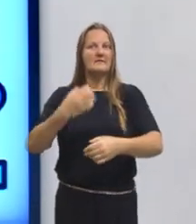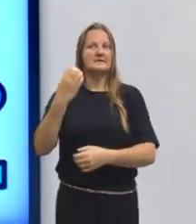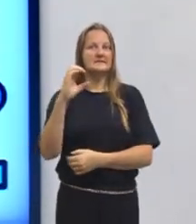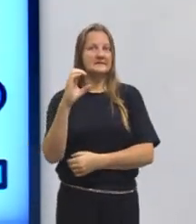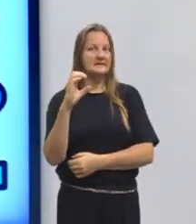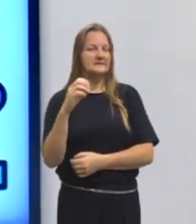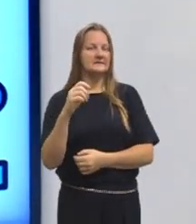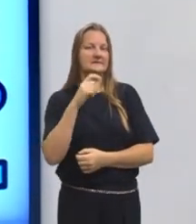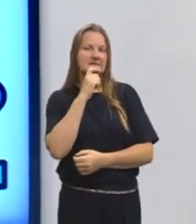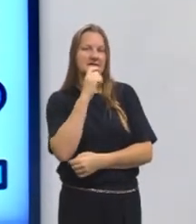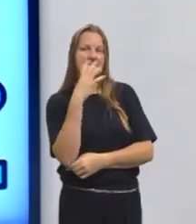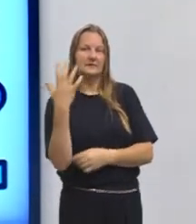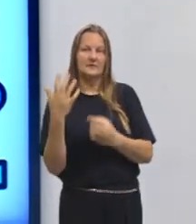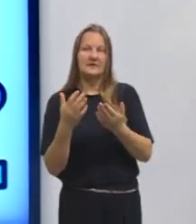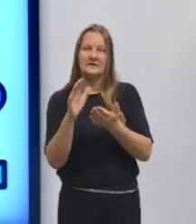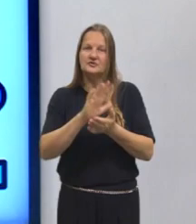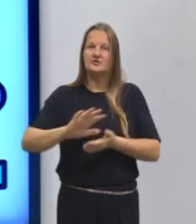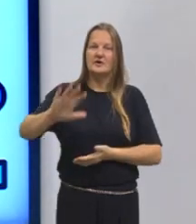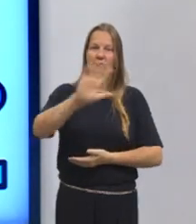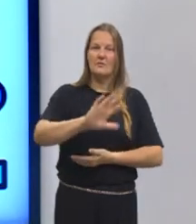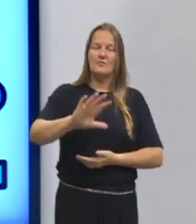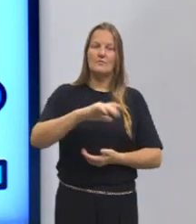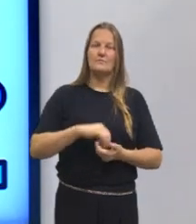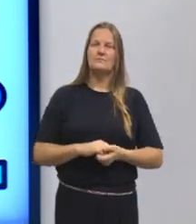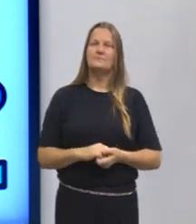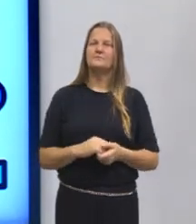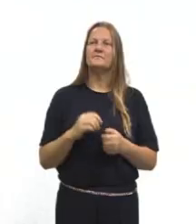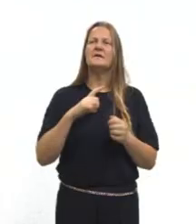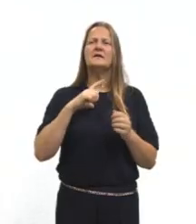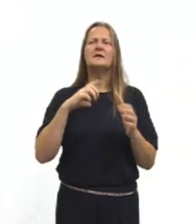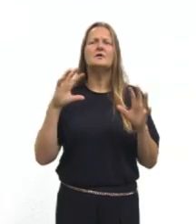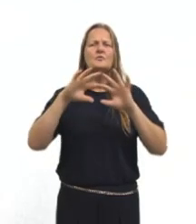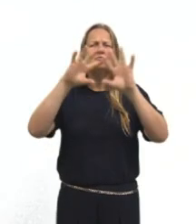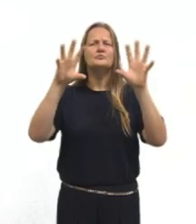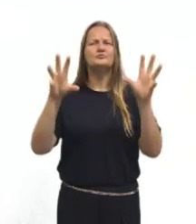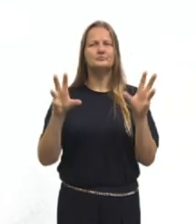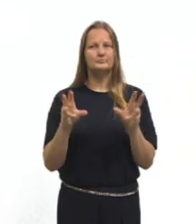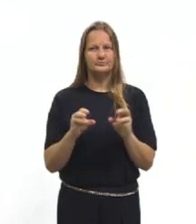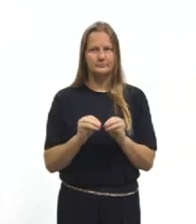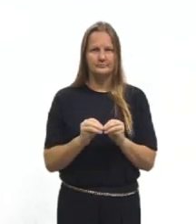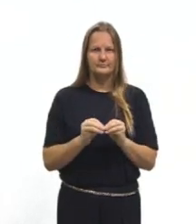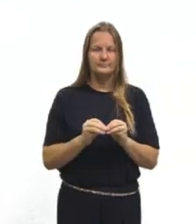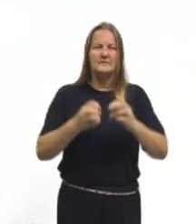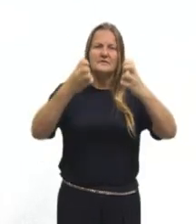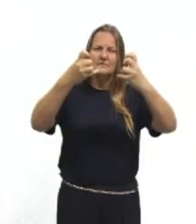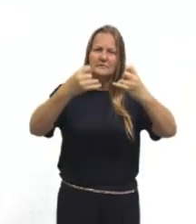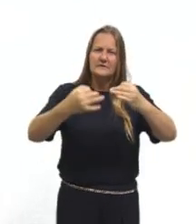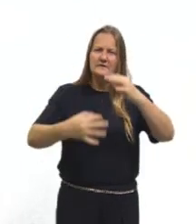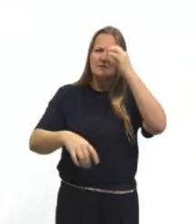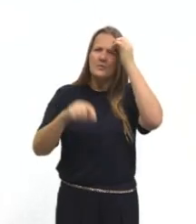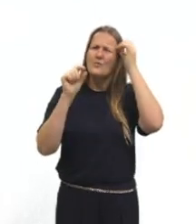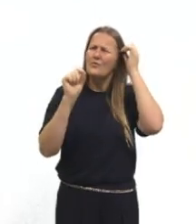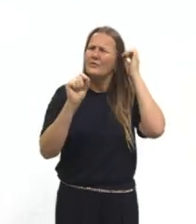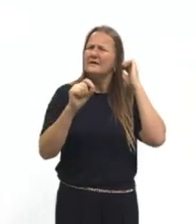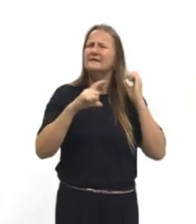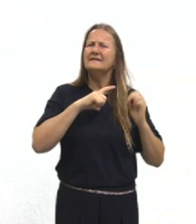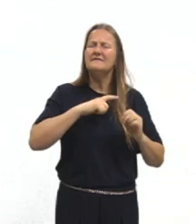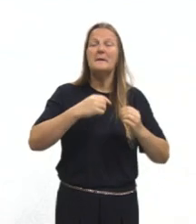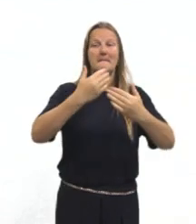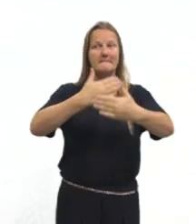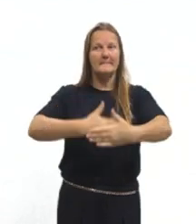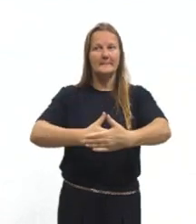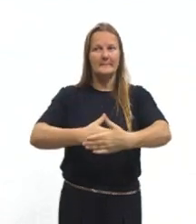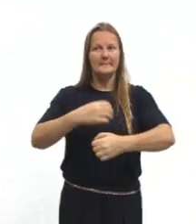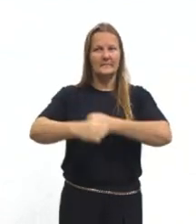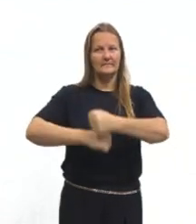eu trouxe aqui para vocês uma uma breve explicação do que que a gente teve na prova desse